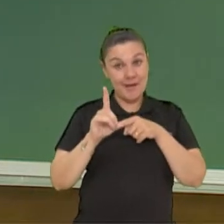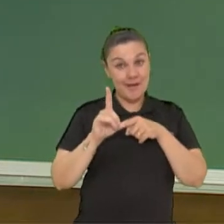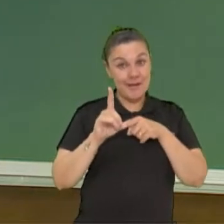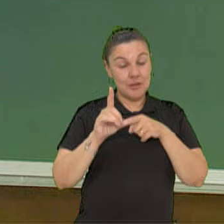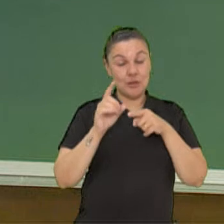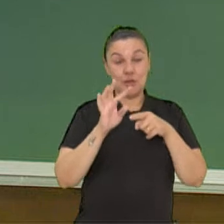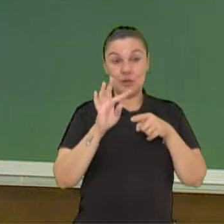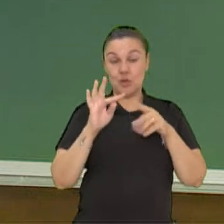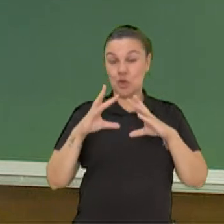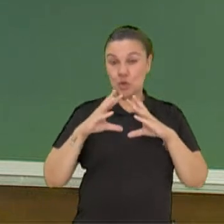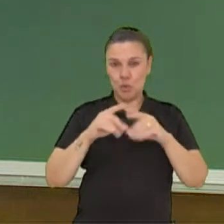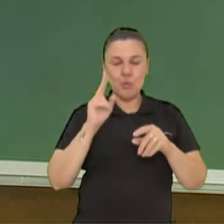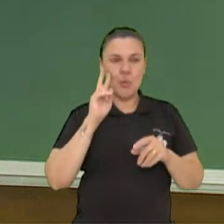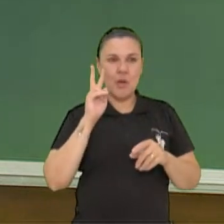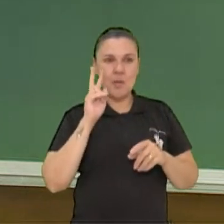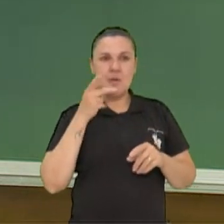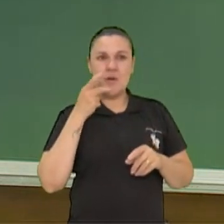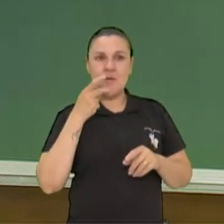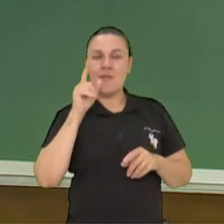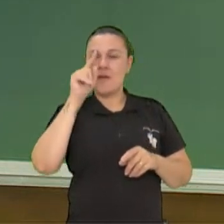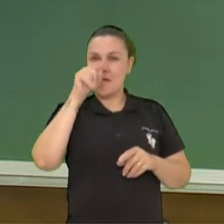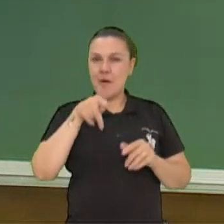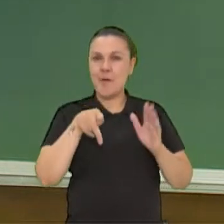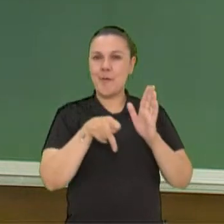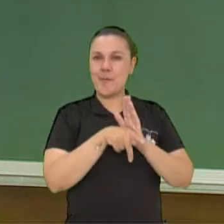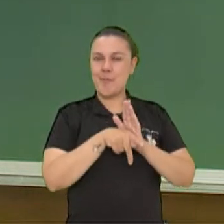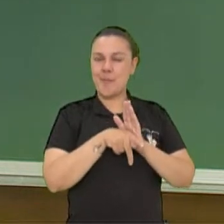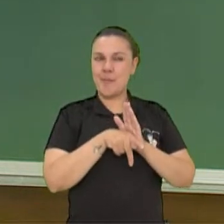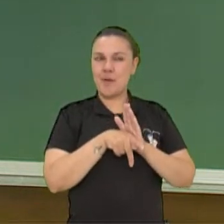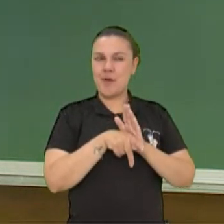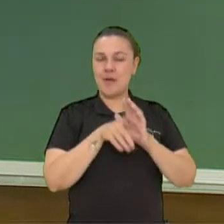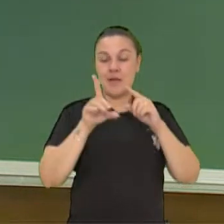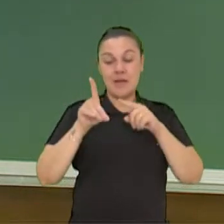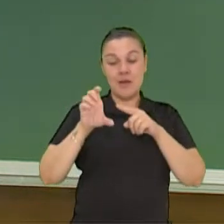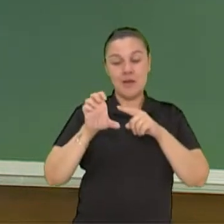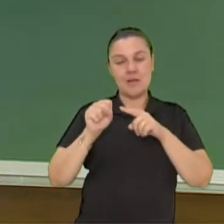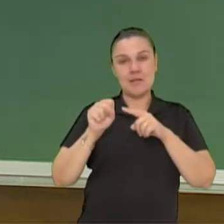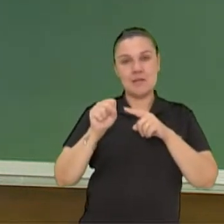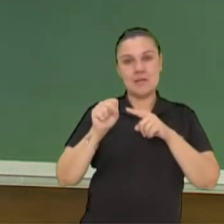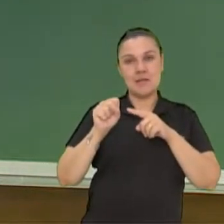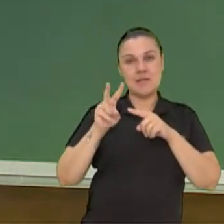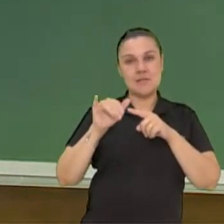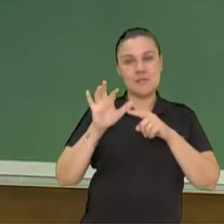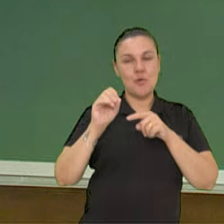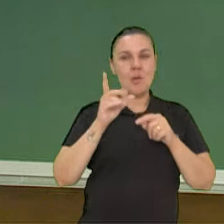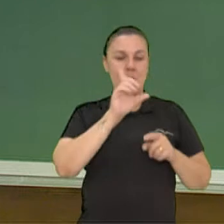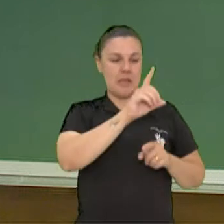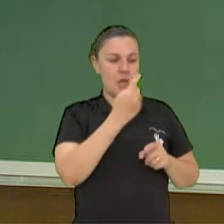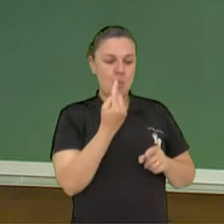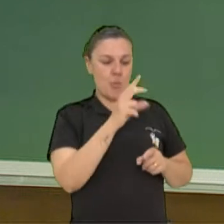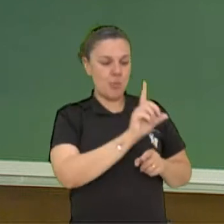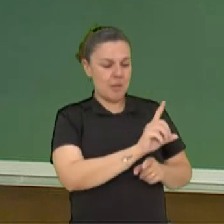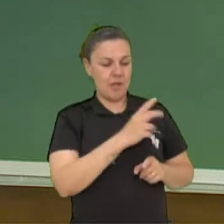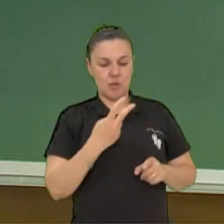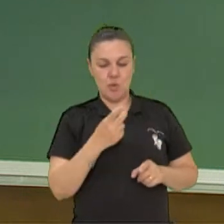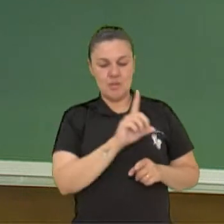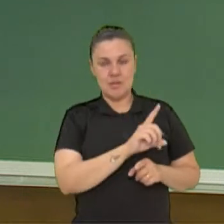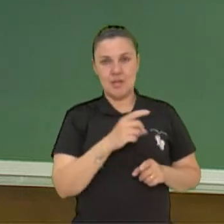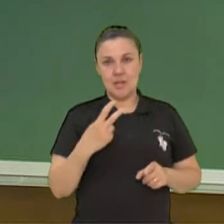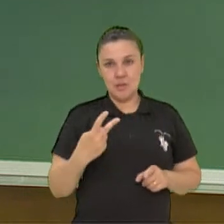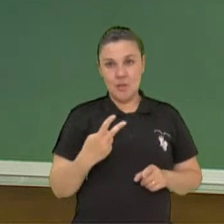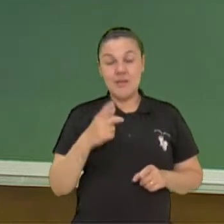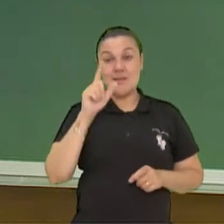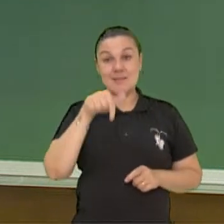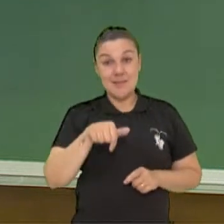de dispersão relacionada a cada um dos valores e não a sua dispersão total. E lá ele afirma que o desvio ela